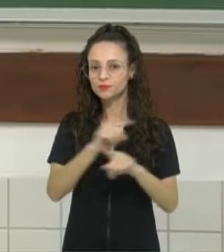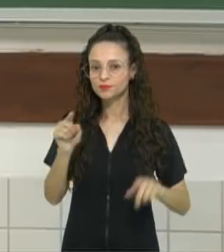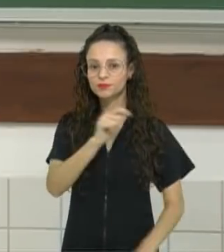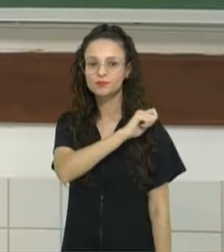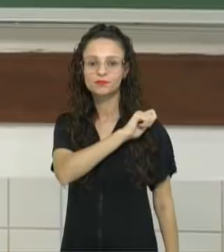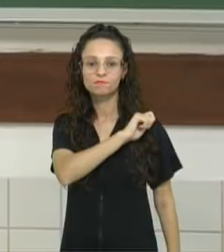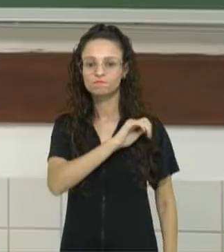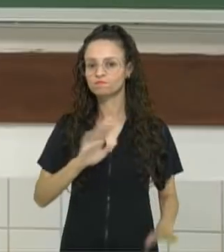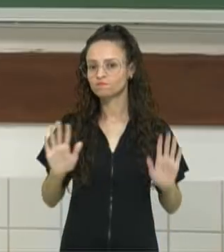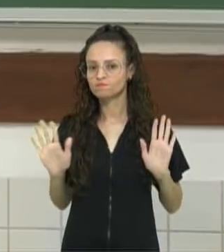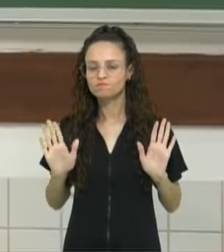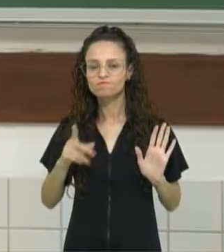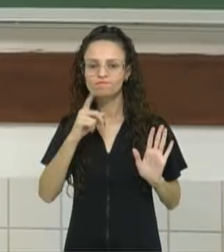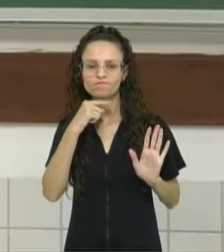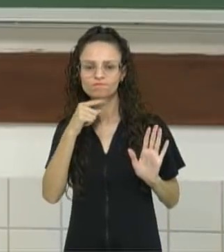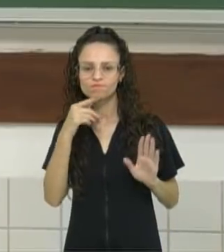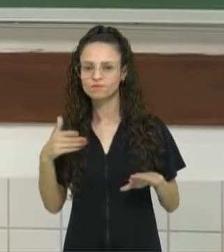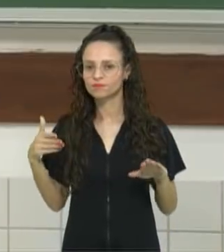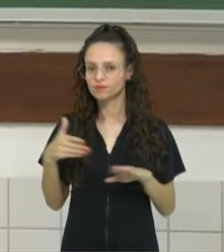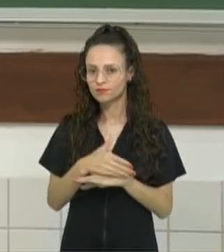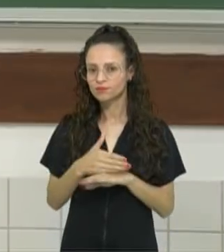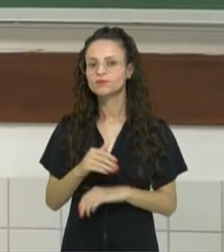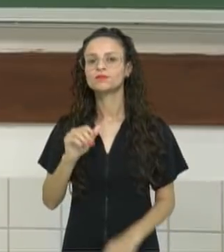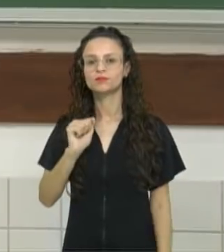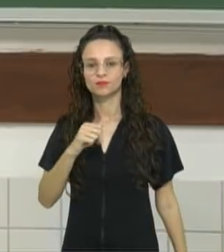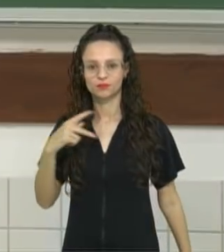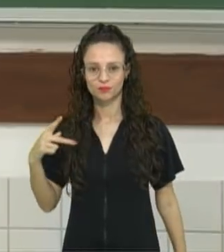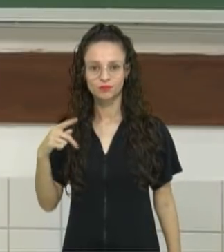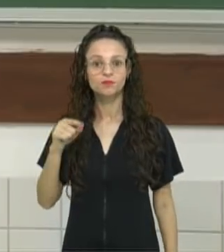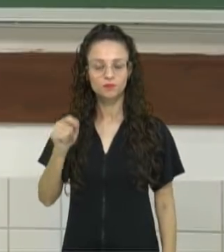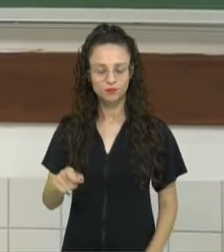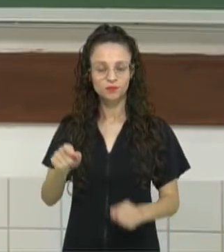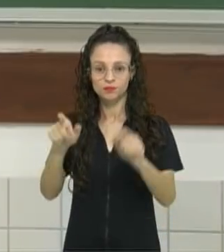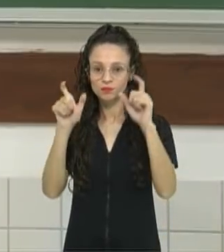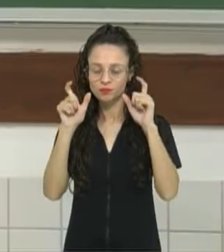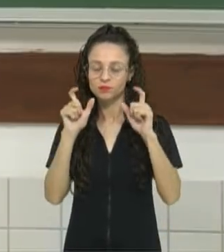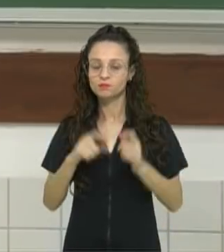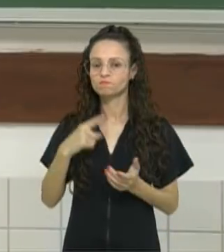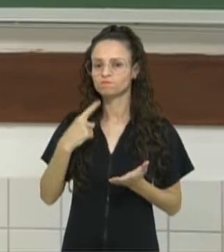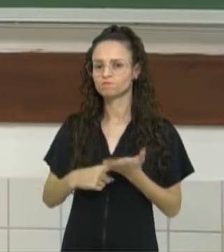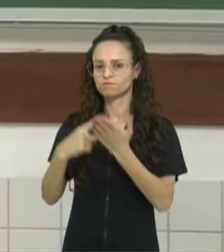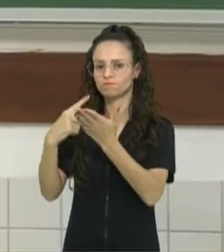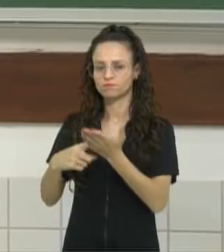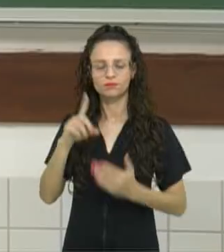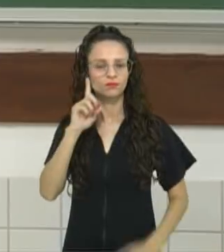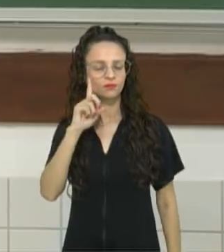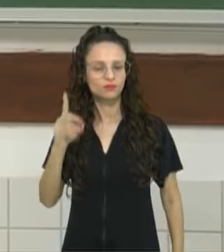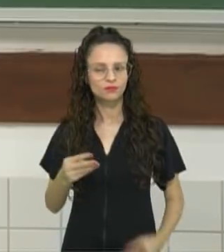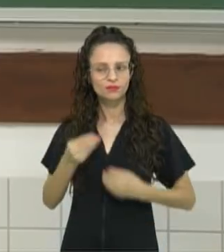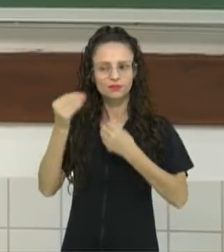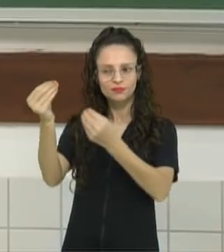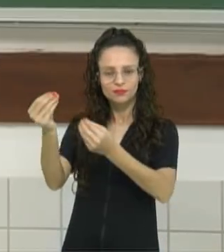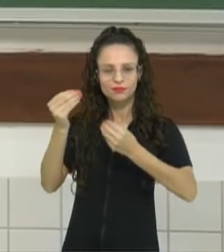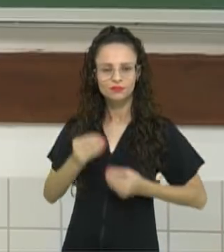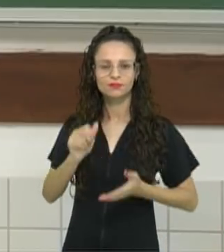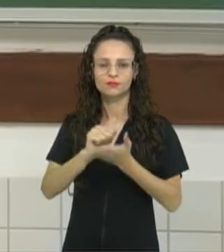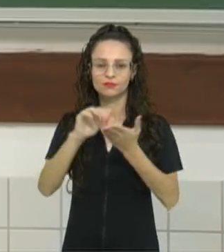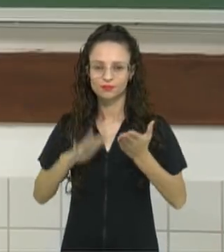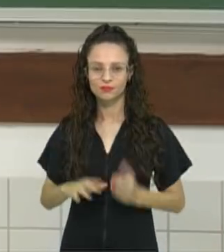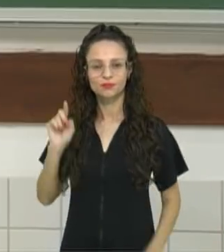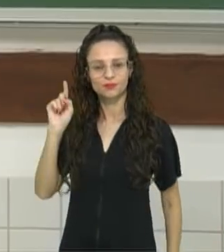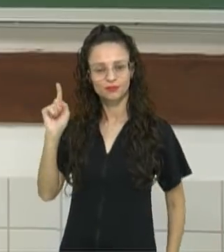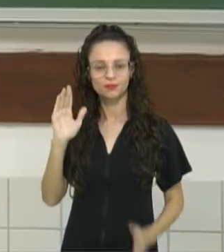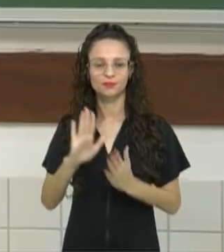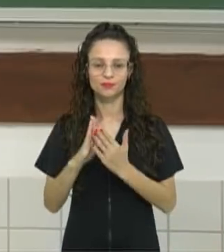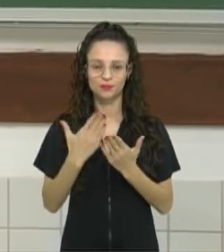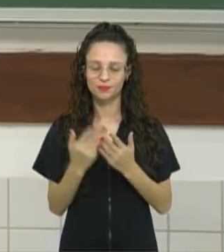que por algum motivo está sem acesso ao aplicativo, fique atento aos prazos de retirada e devolução das atividades impressas